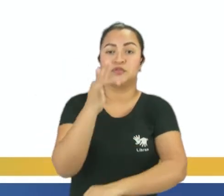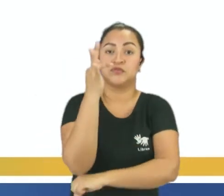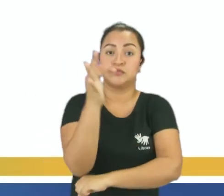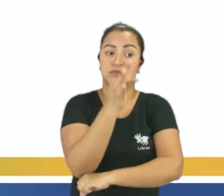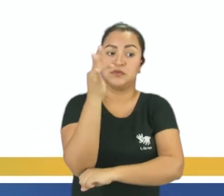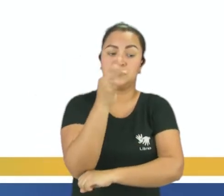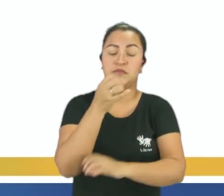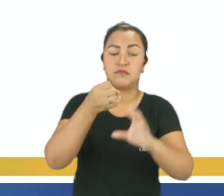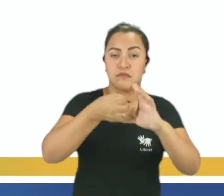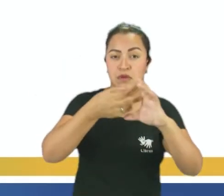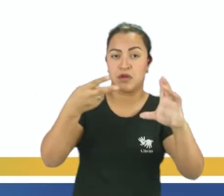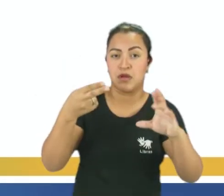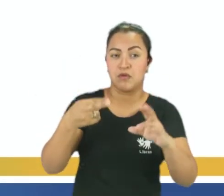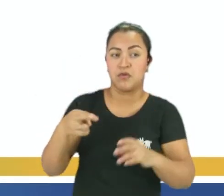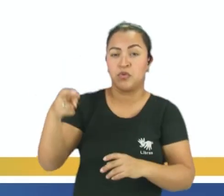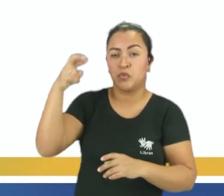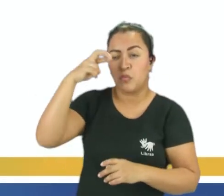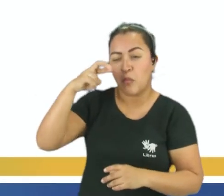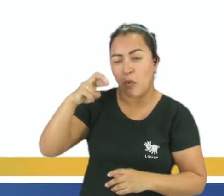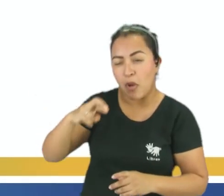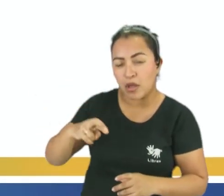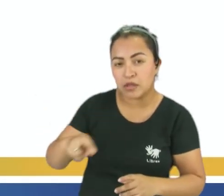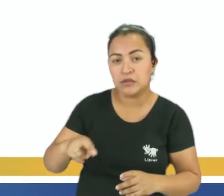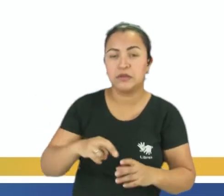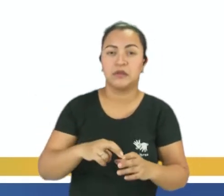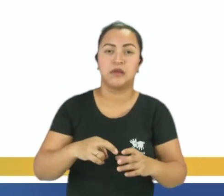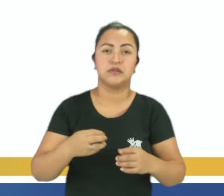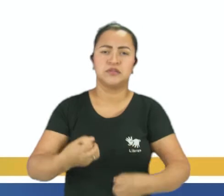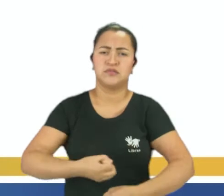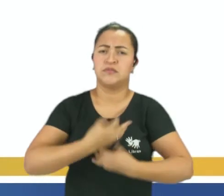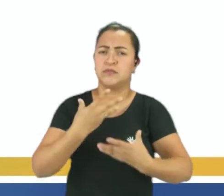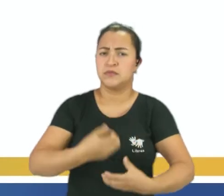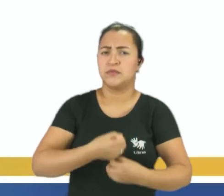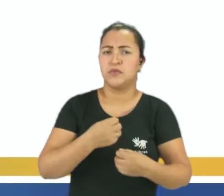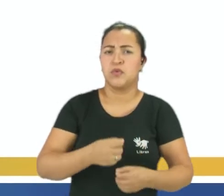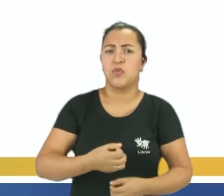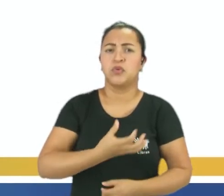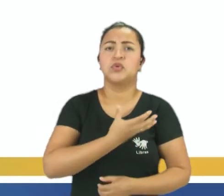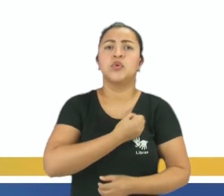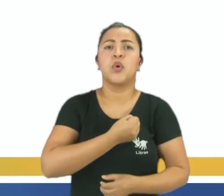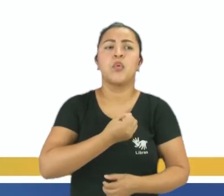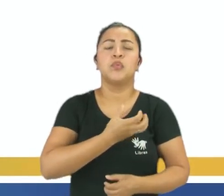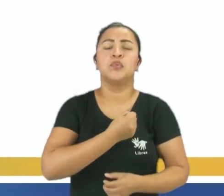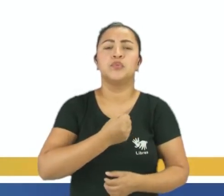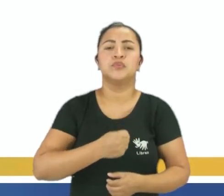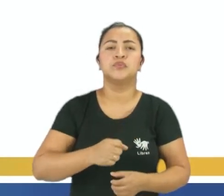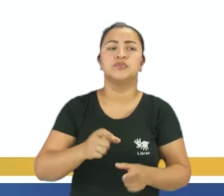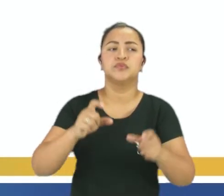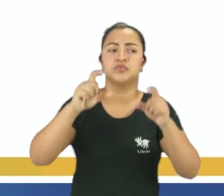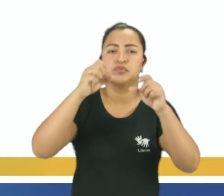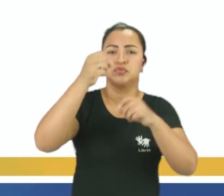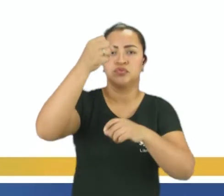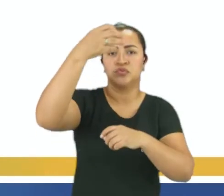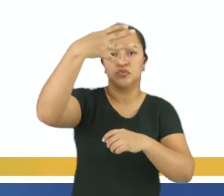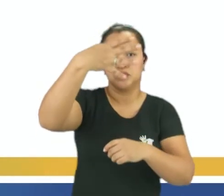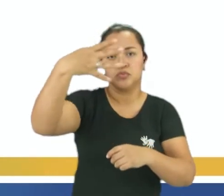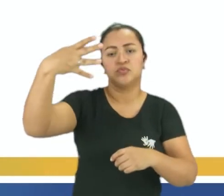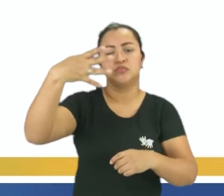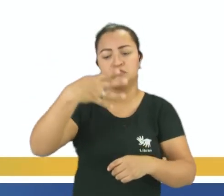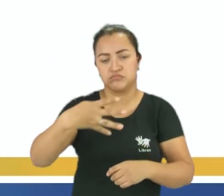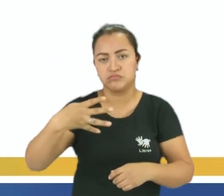análise formal, os poemas são analisados quanto ao número de estrofe, número de versos por